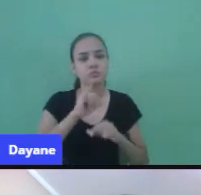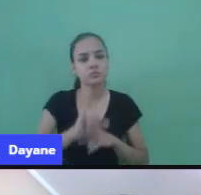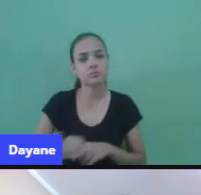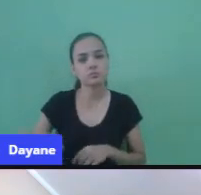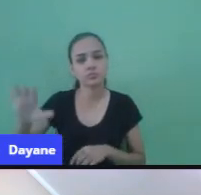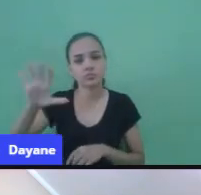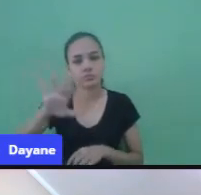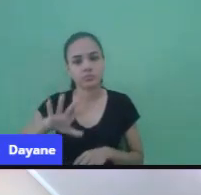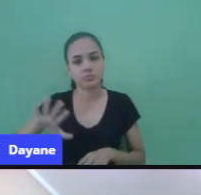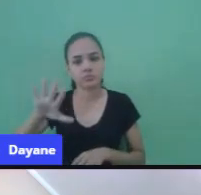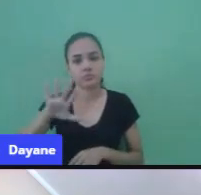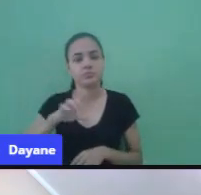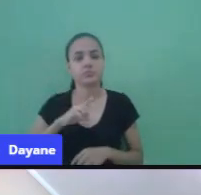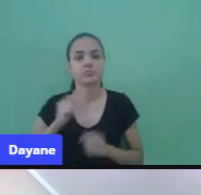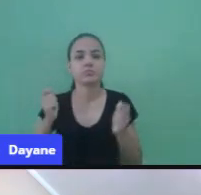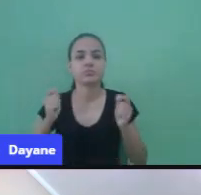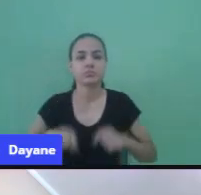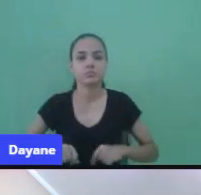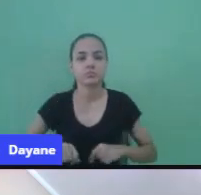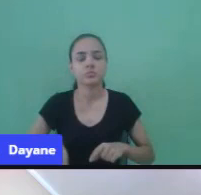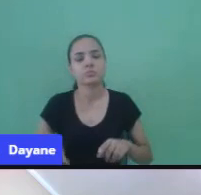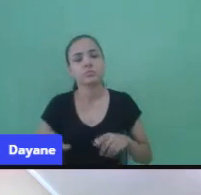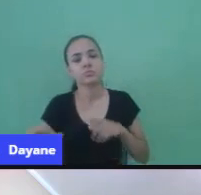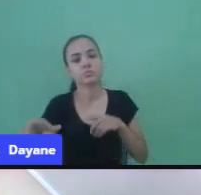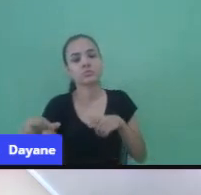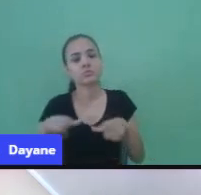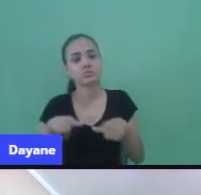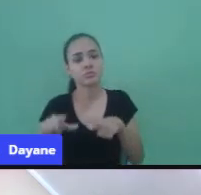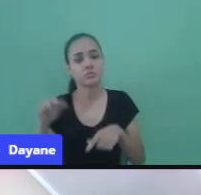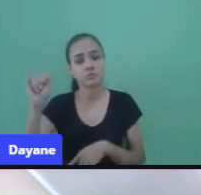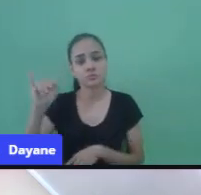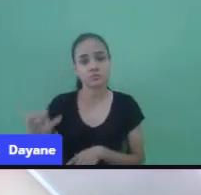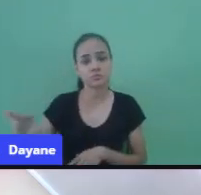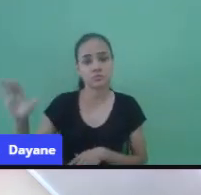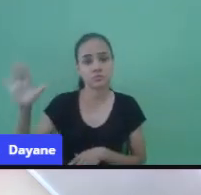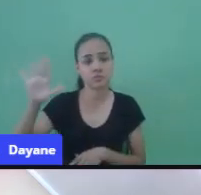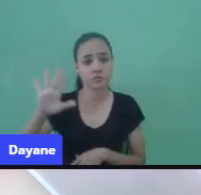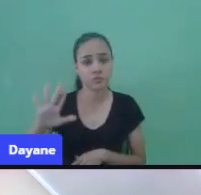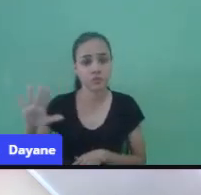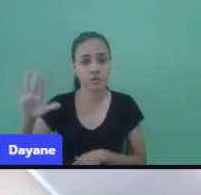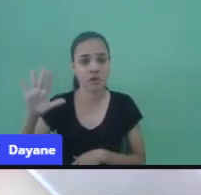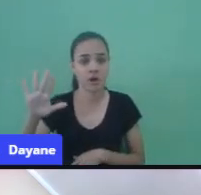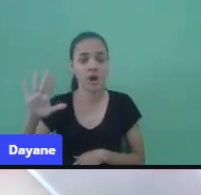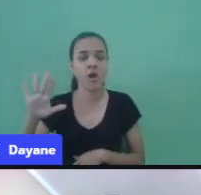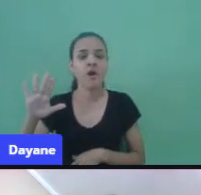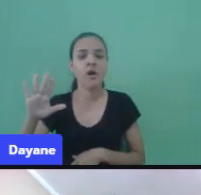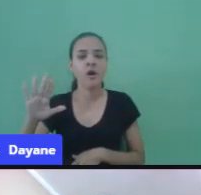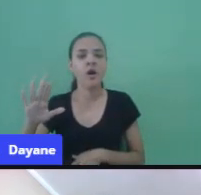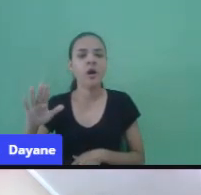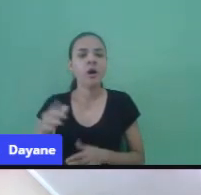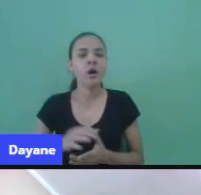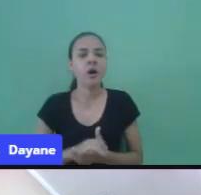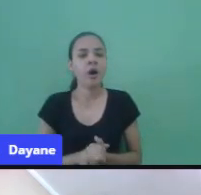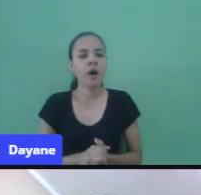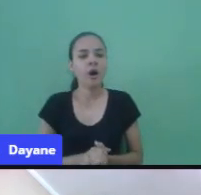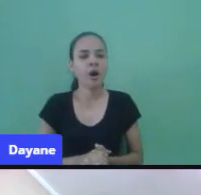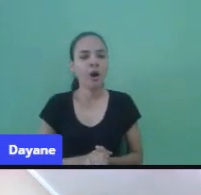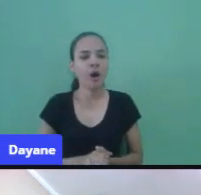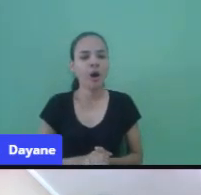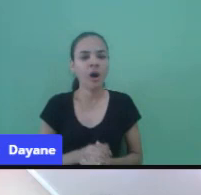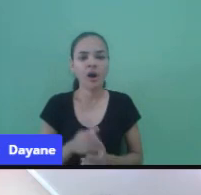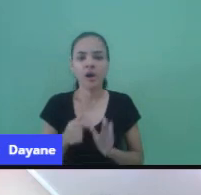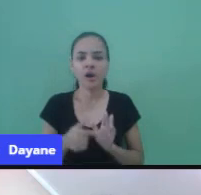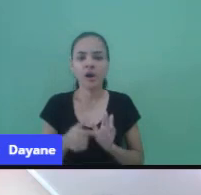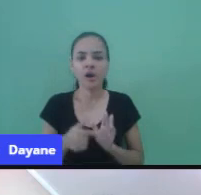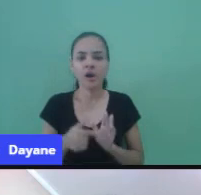tanto com as ilustrações, quanto mesmo as fotos. Aí a gente já traz um pouco da problemática